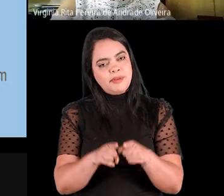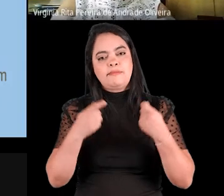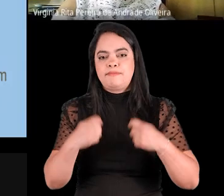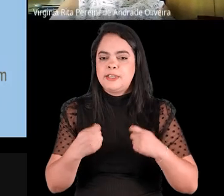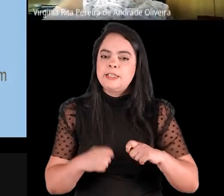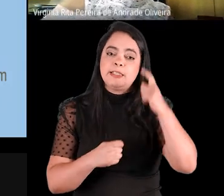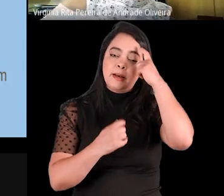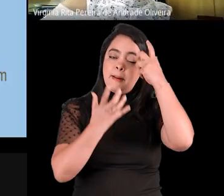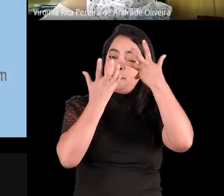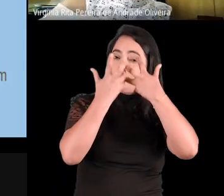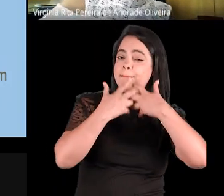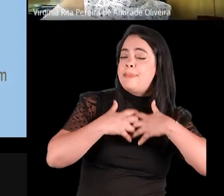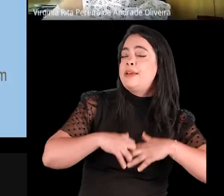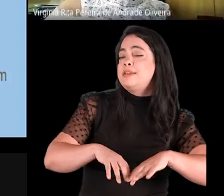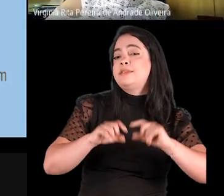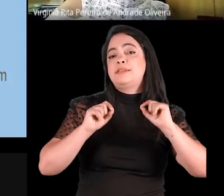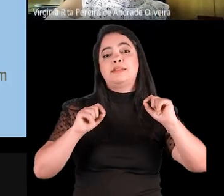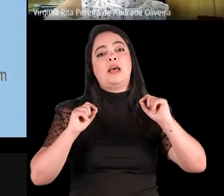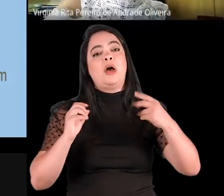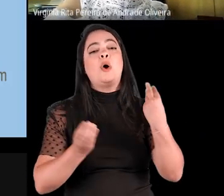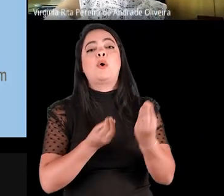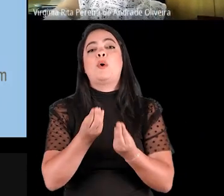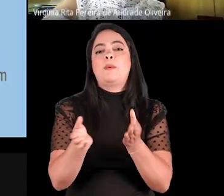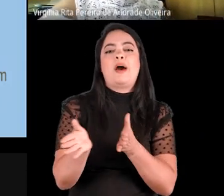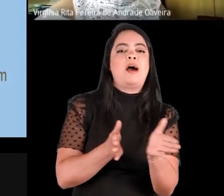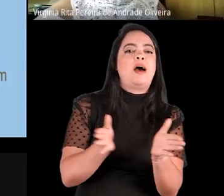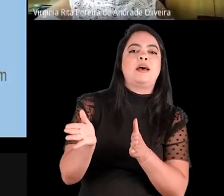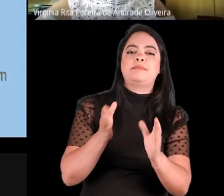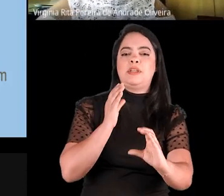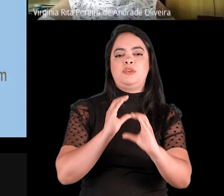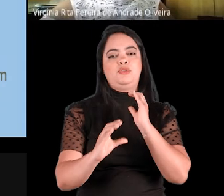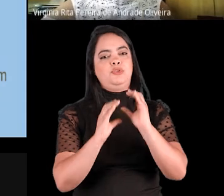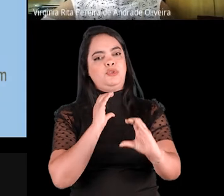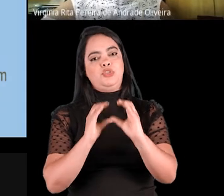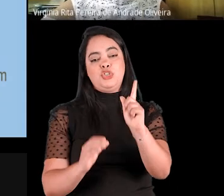pensar numa outra dimensão da acessibilidade comunicacional.